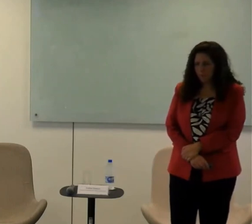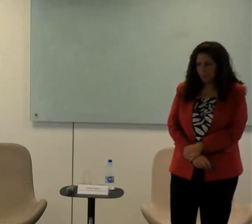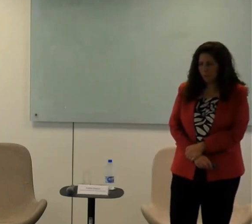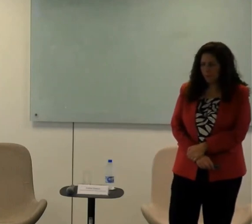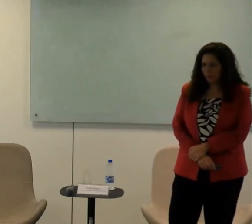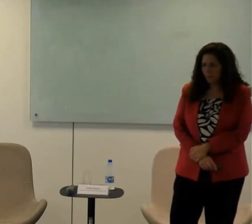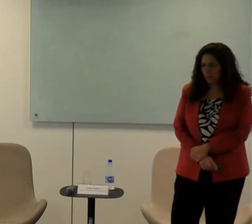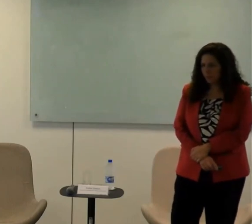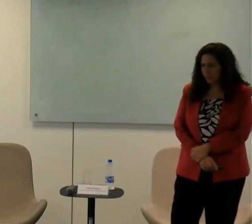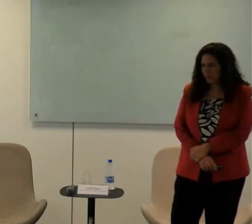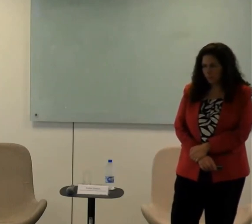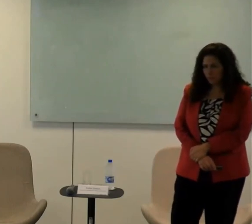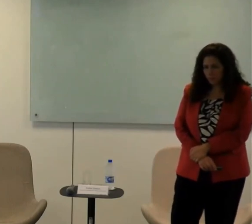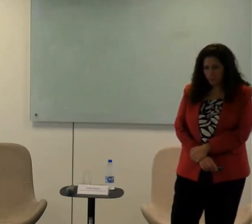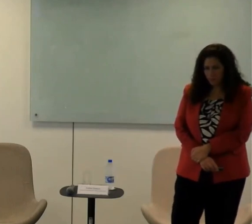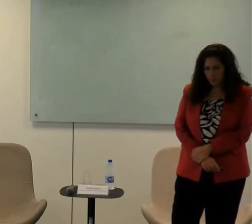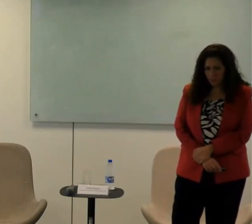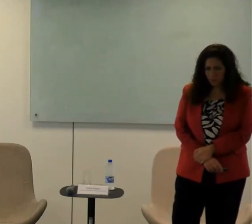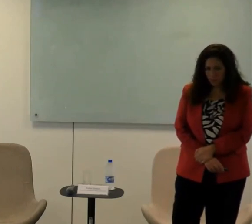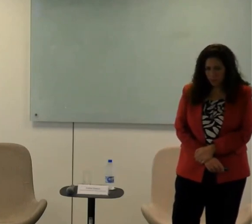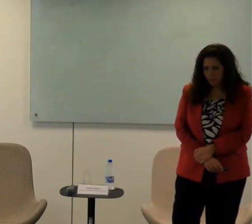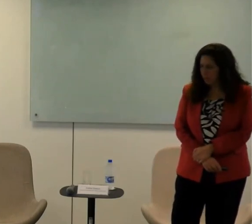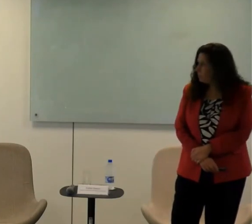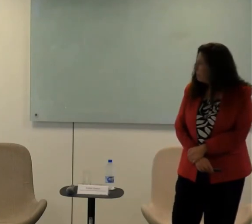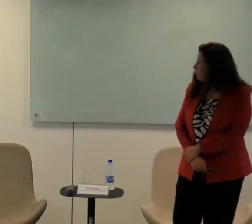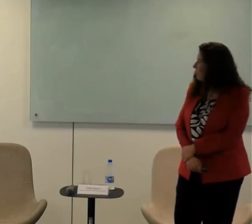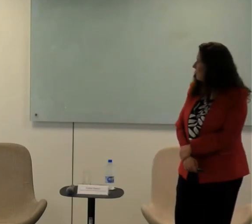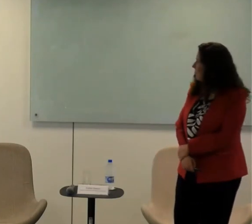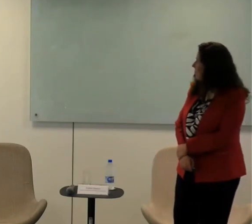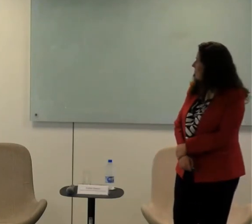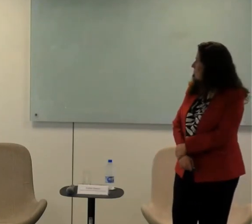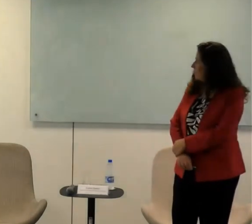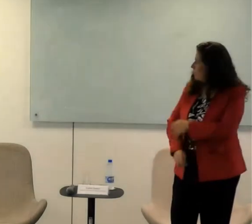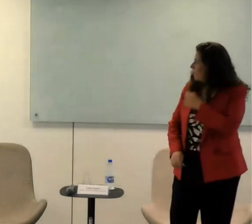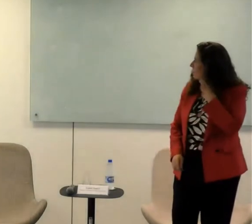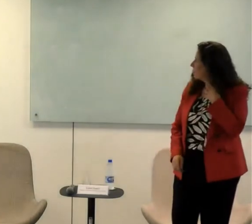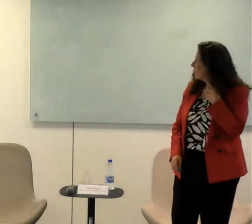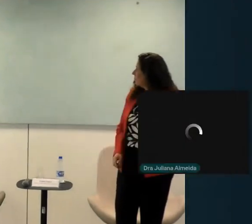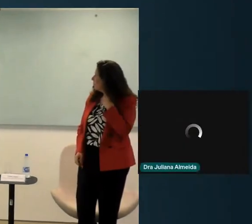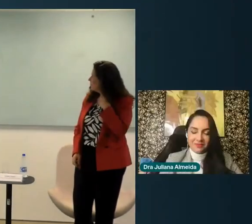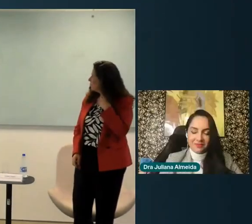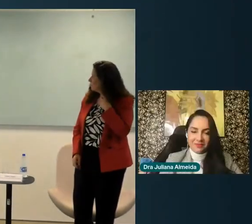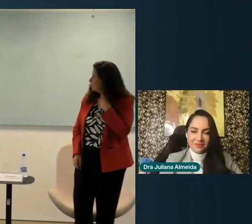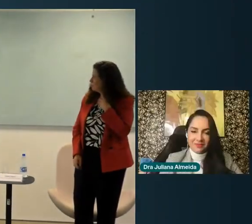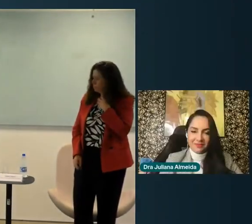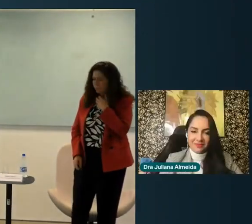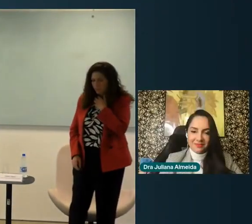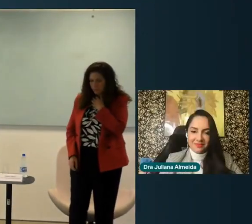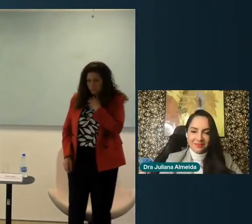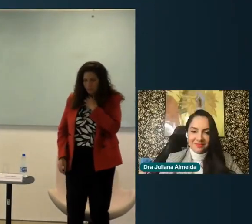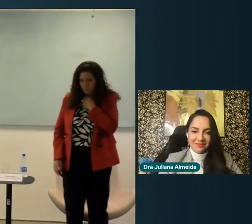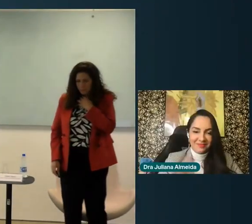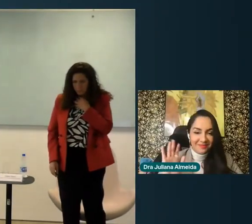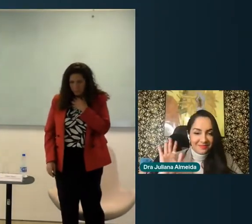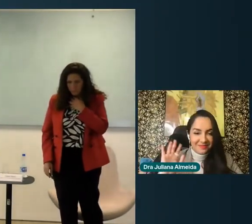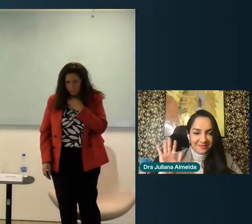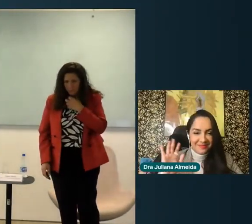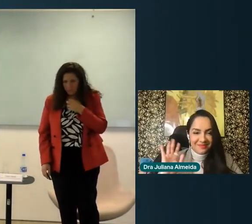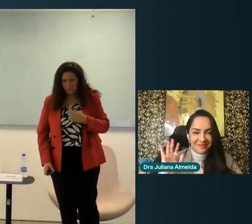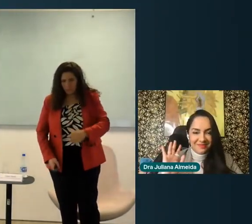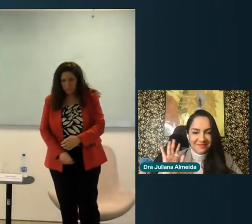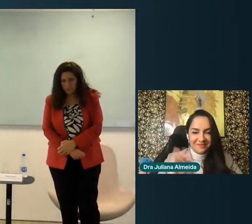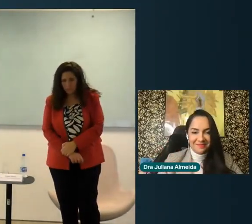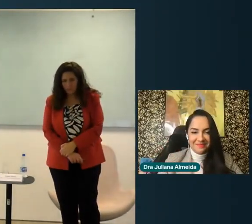também, de forma remota, para compor a mesa de abertura, Juliana Guedes Almeida, professora de liderança e people